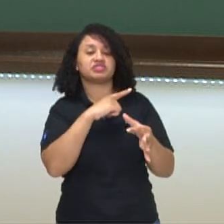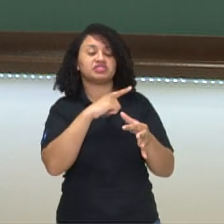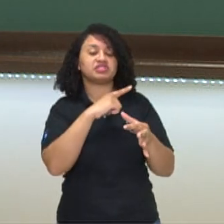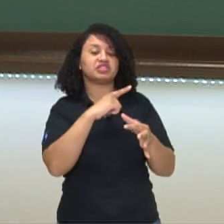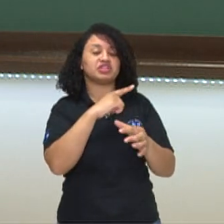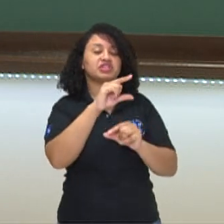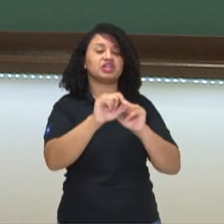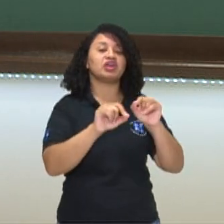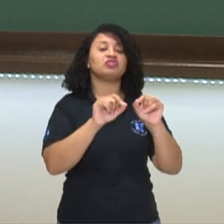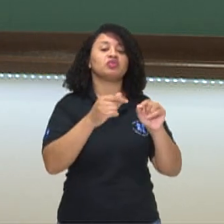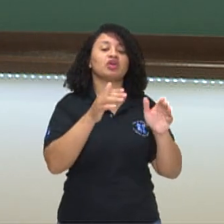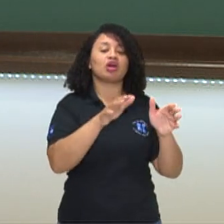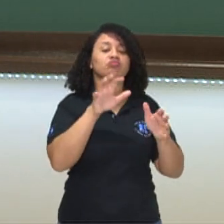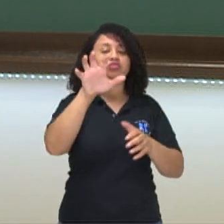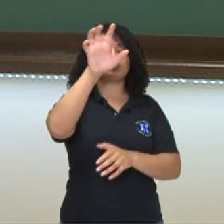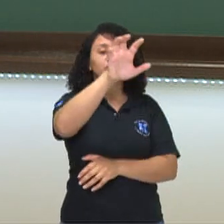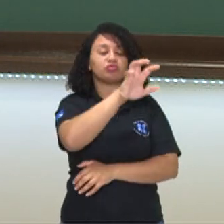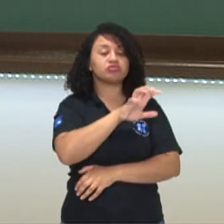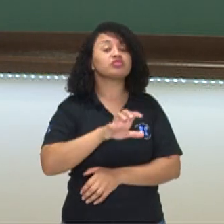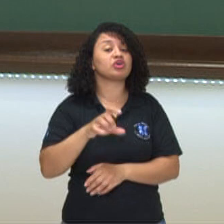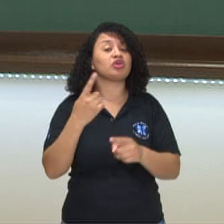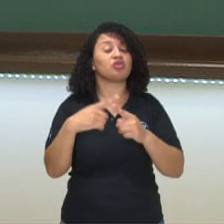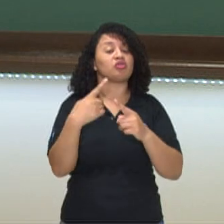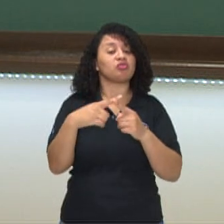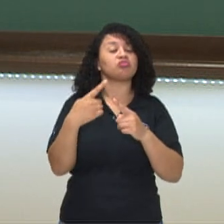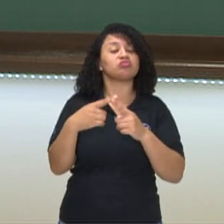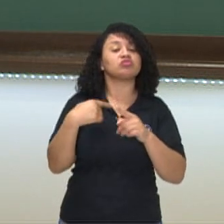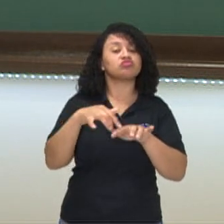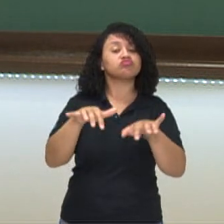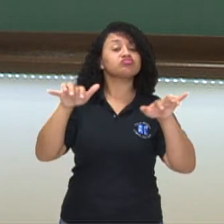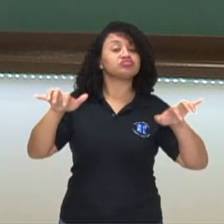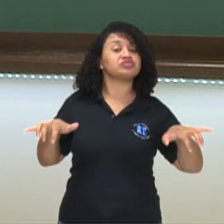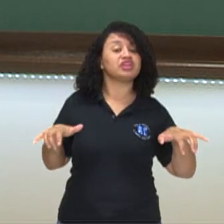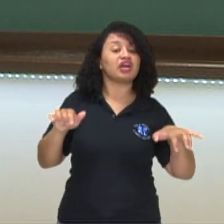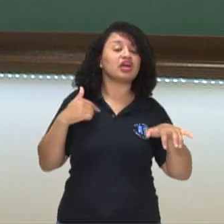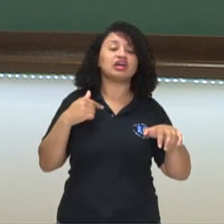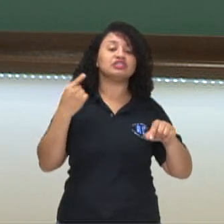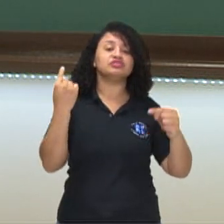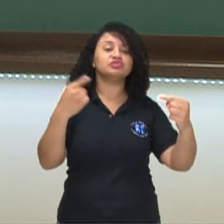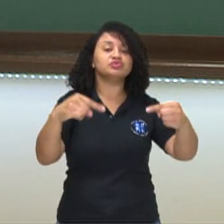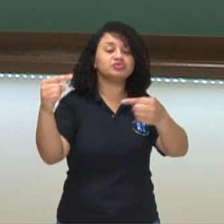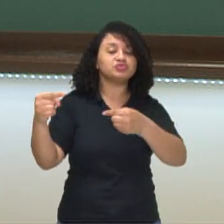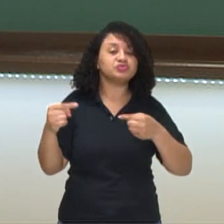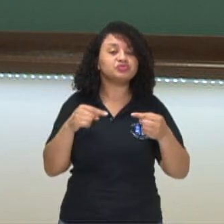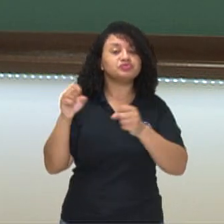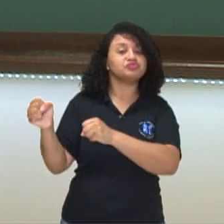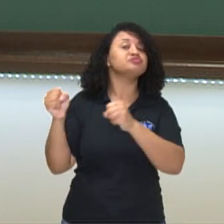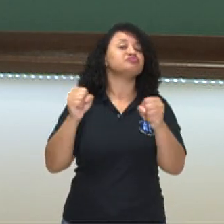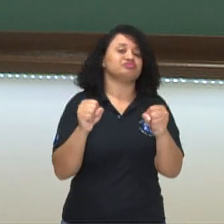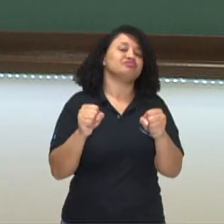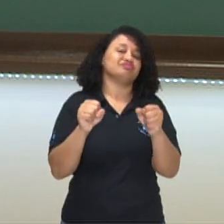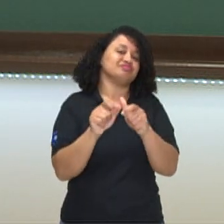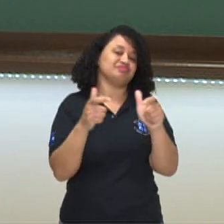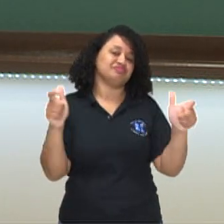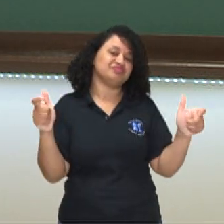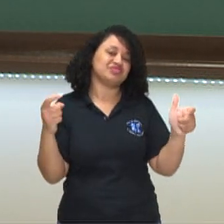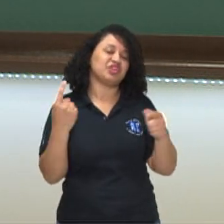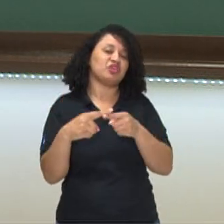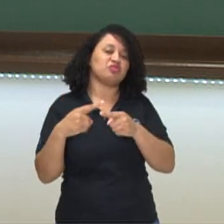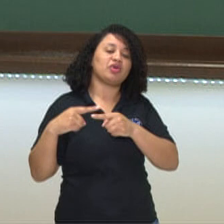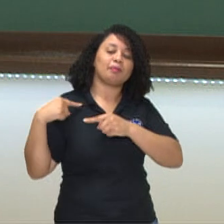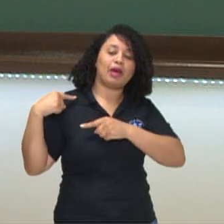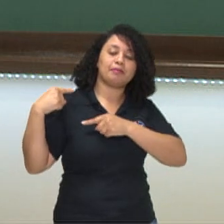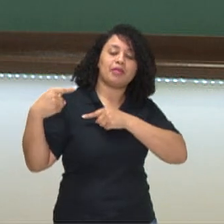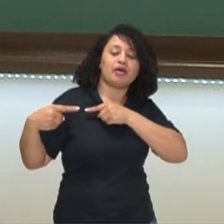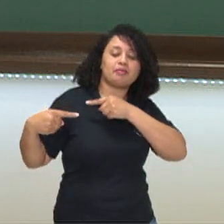uma vez que na monarquia, né, a disputa pelo poder ela era menor, uma vez que a monarquia ela é hereditária. Então todos nós